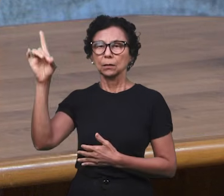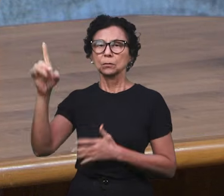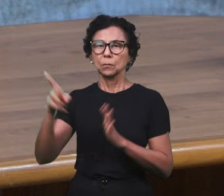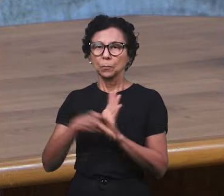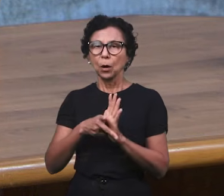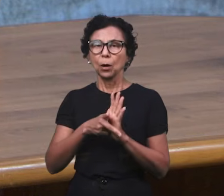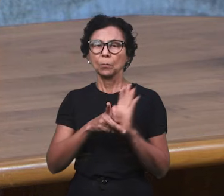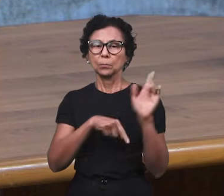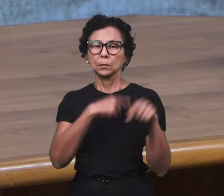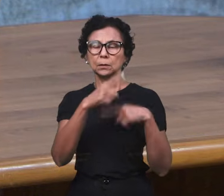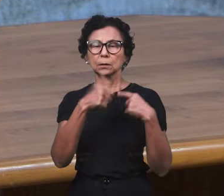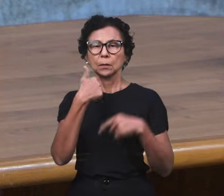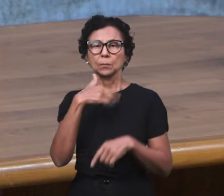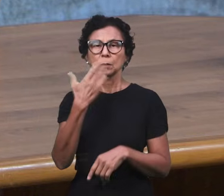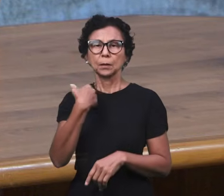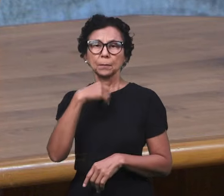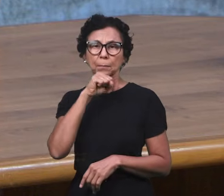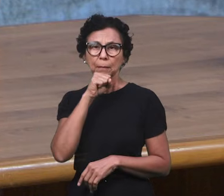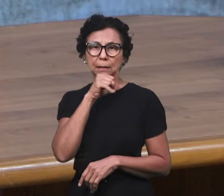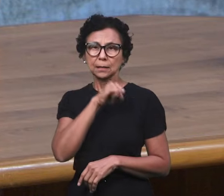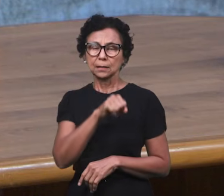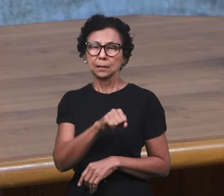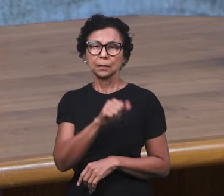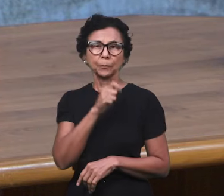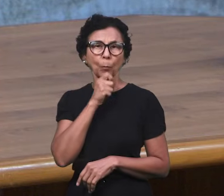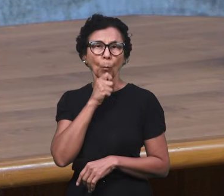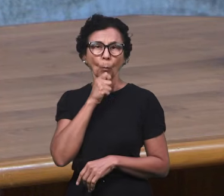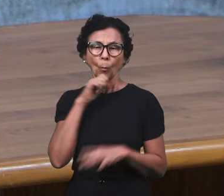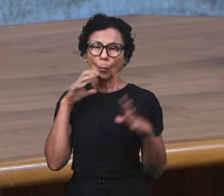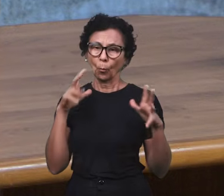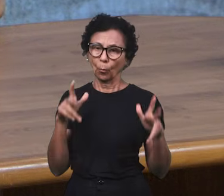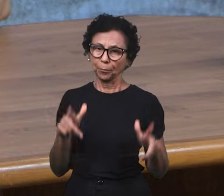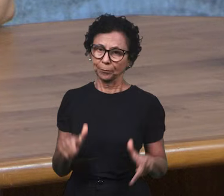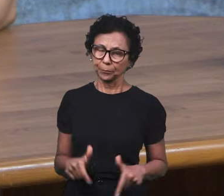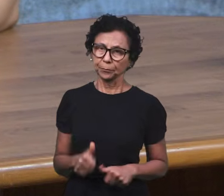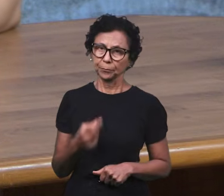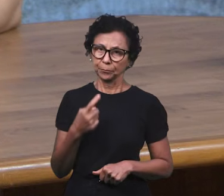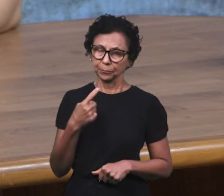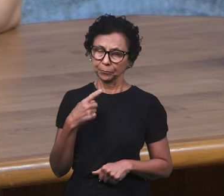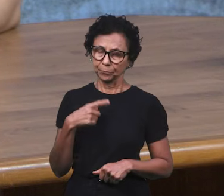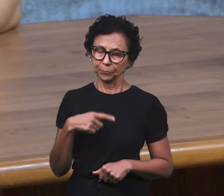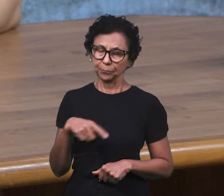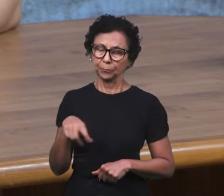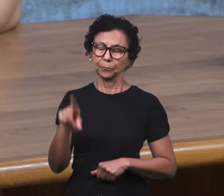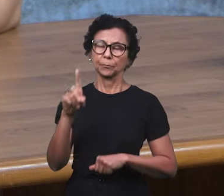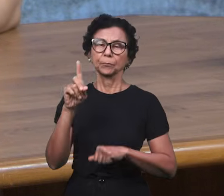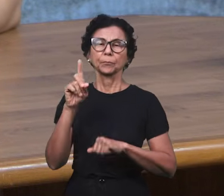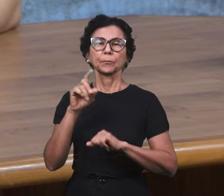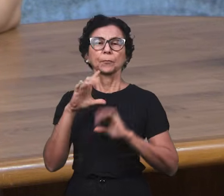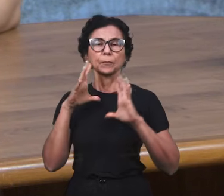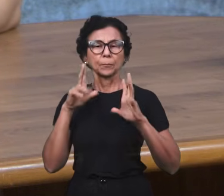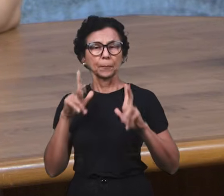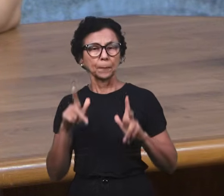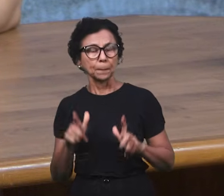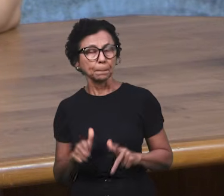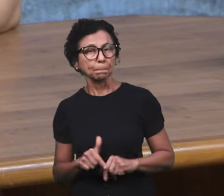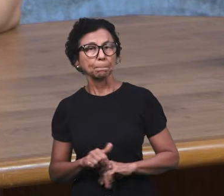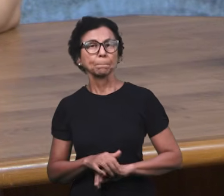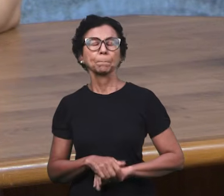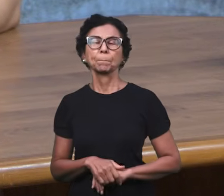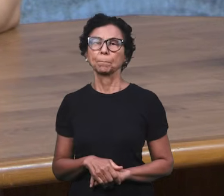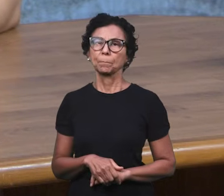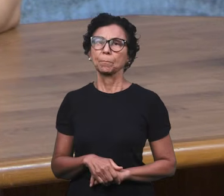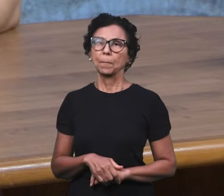ainda que não esteja purificado segundo a purificação do santuário. E ouviu